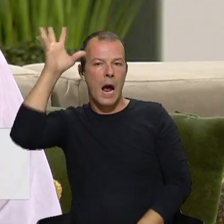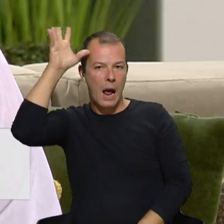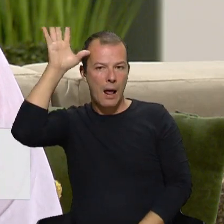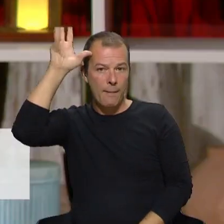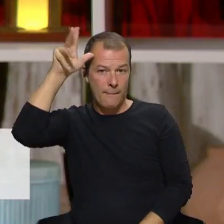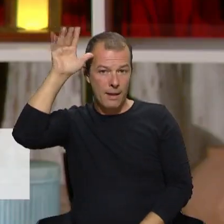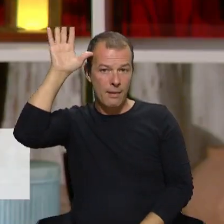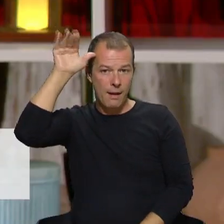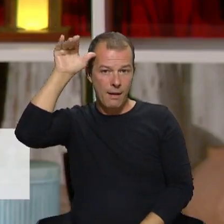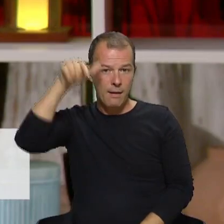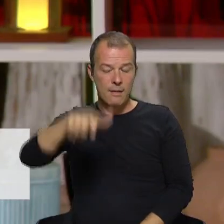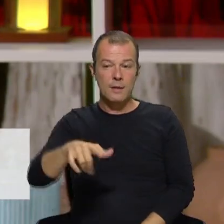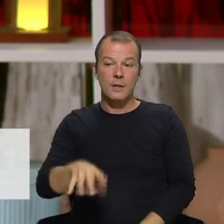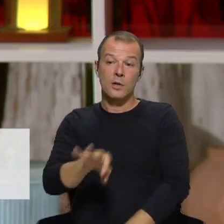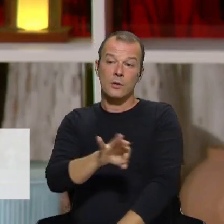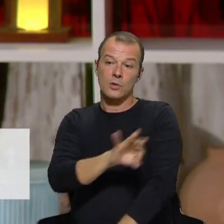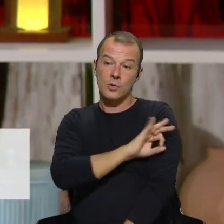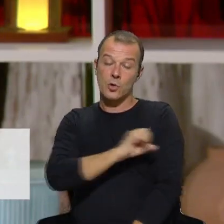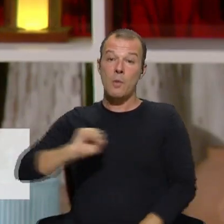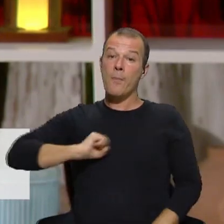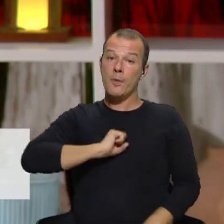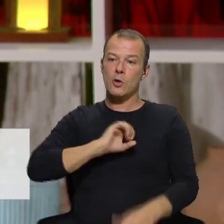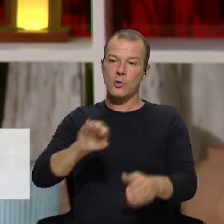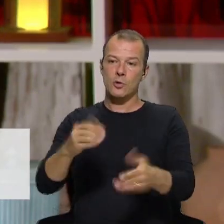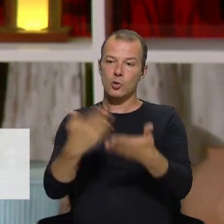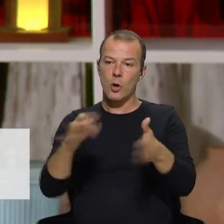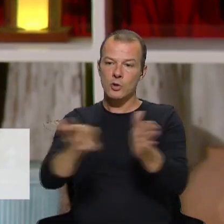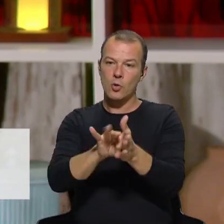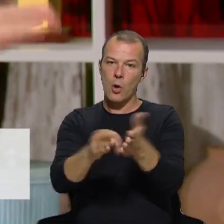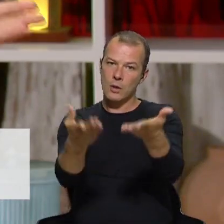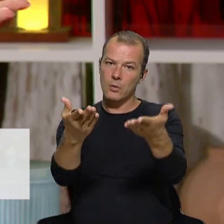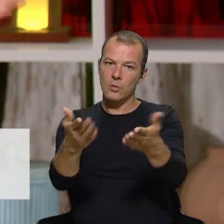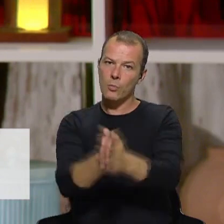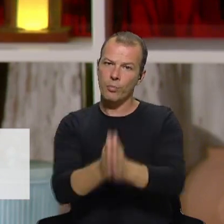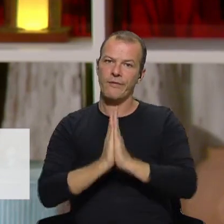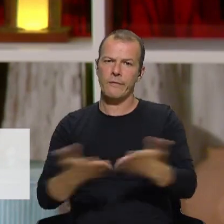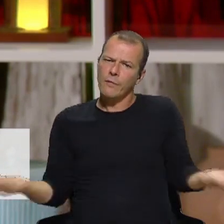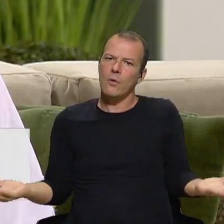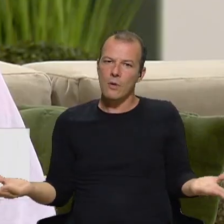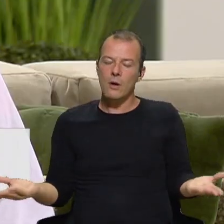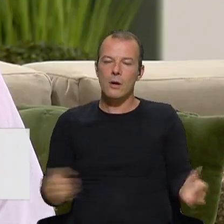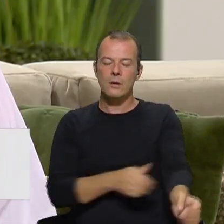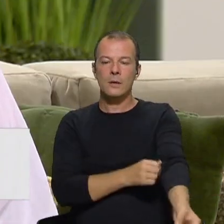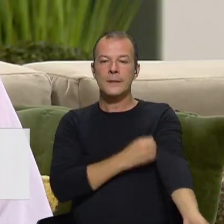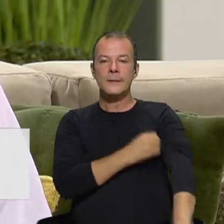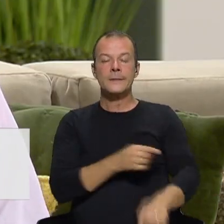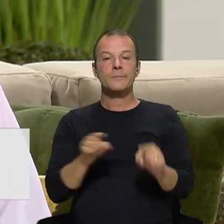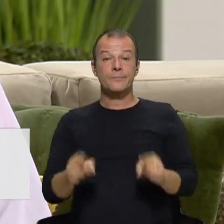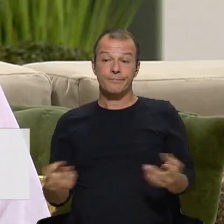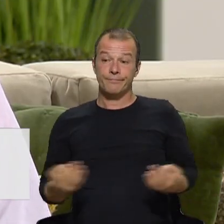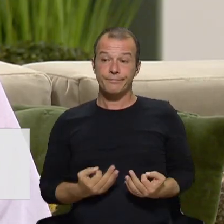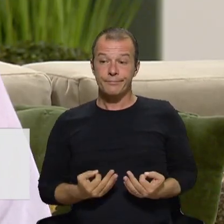senhores proprietários de escolas de condução de Almada, por favor. E acaba por portanto,